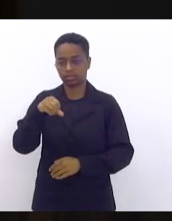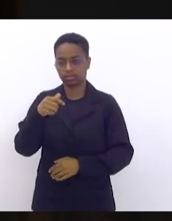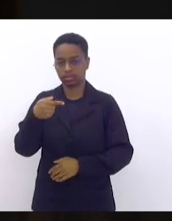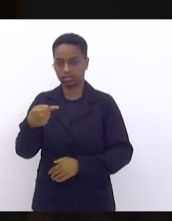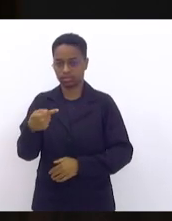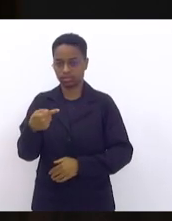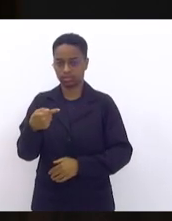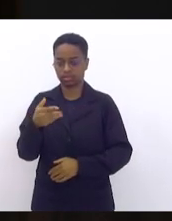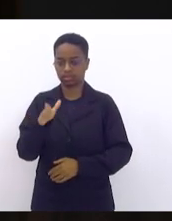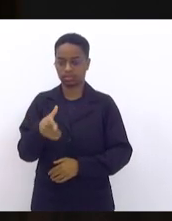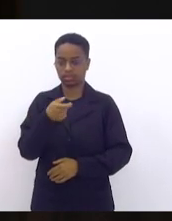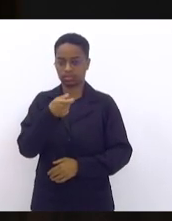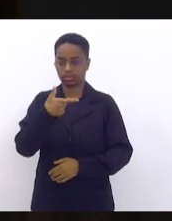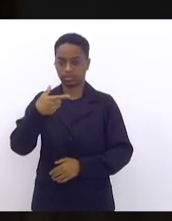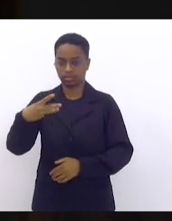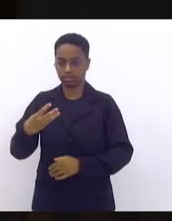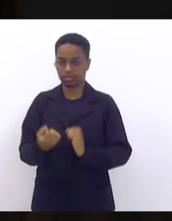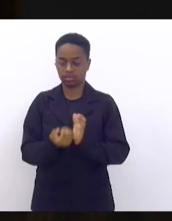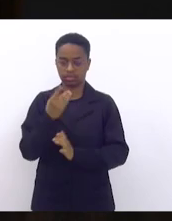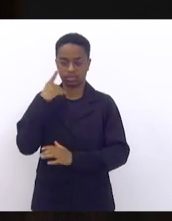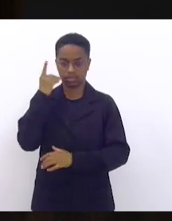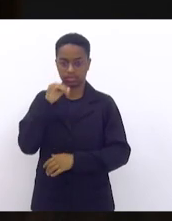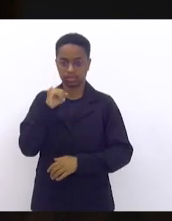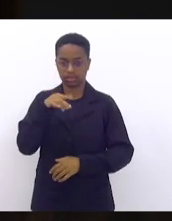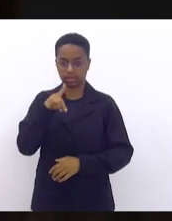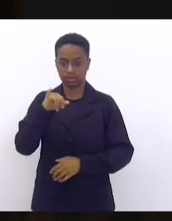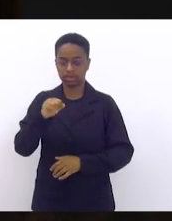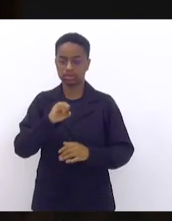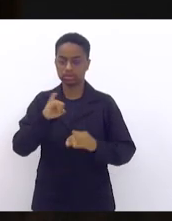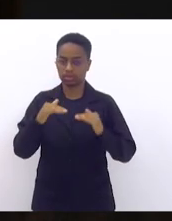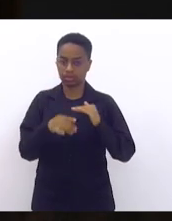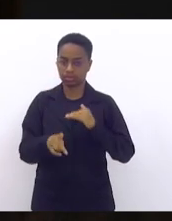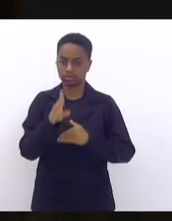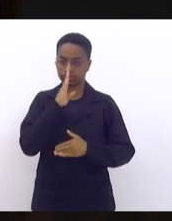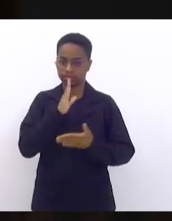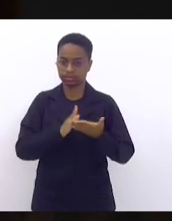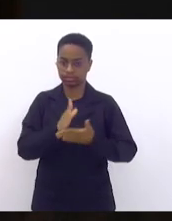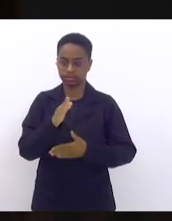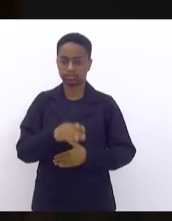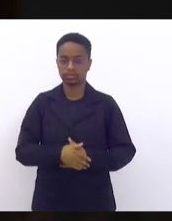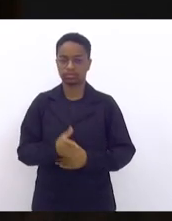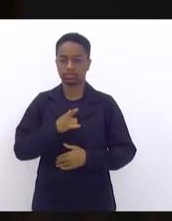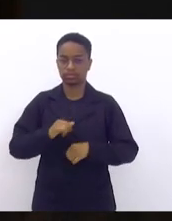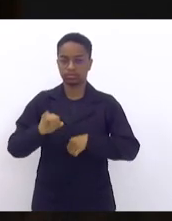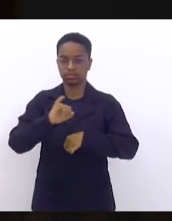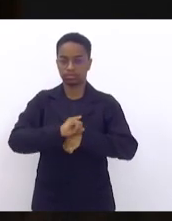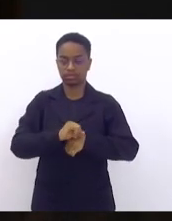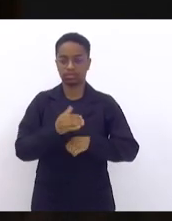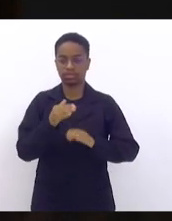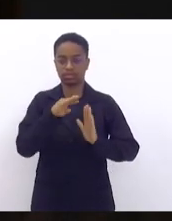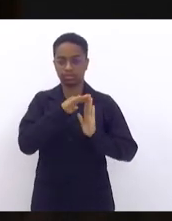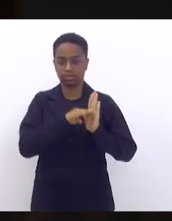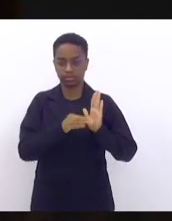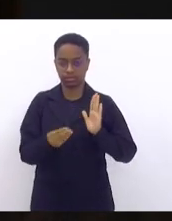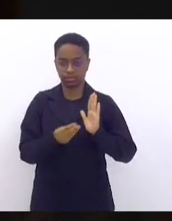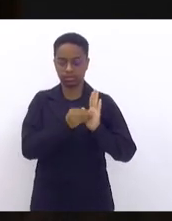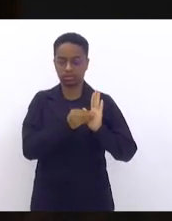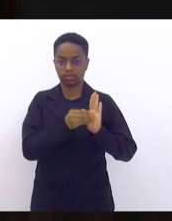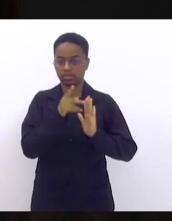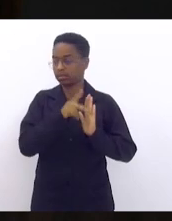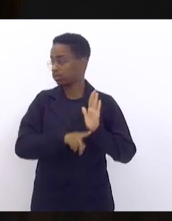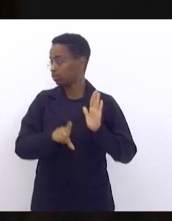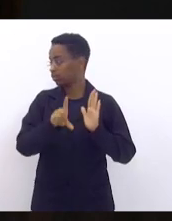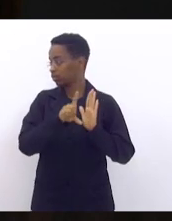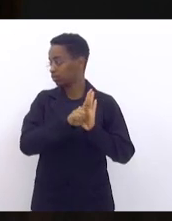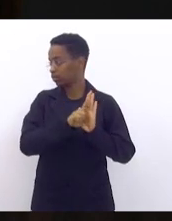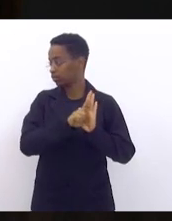897 de 23, da deputada Indy Ramelau. Senhores que aprovam, permaneçam como estão, aprovados. Há sobre a mesa inclusão na ordem do dia do projeto